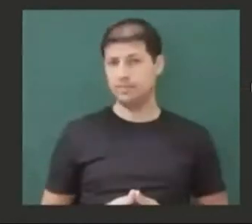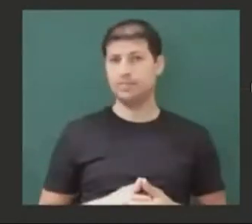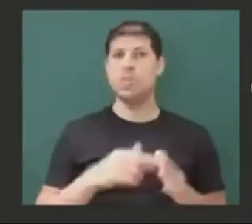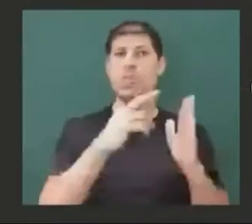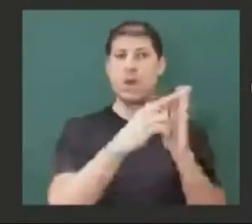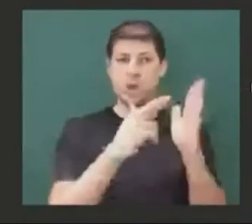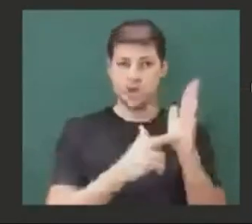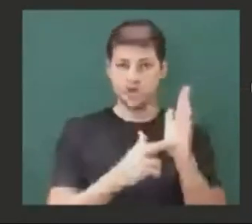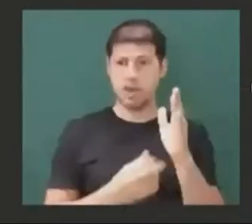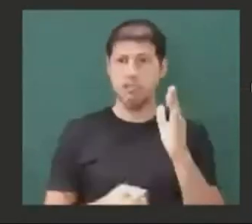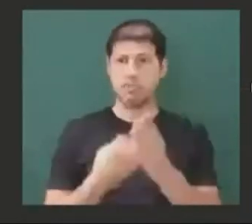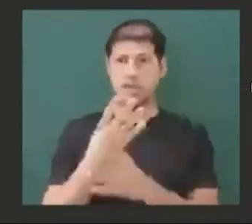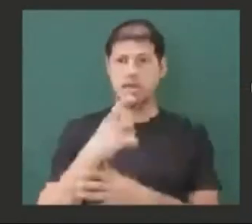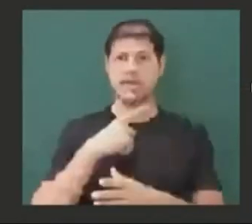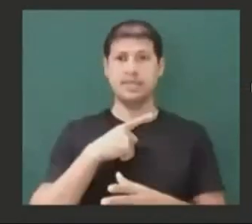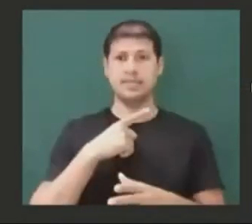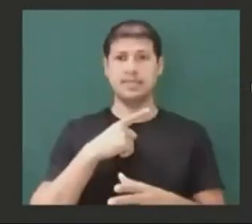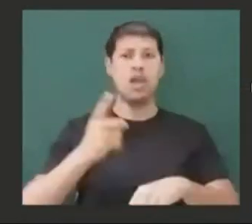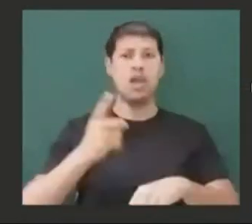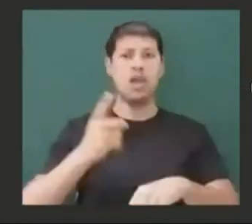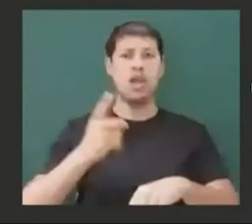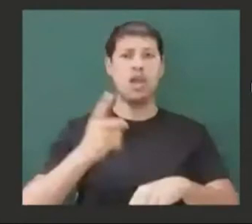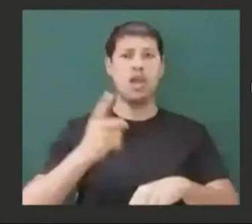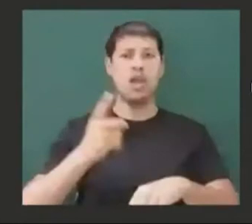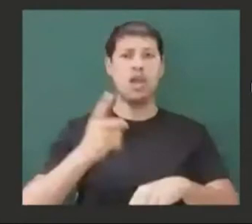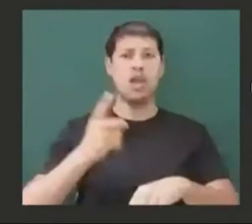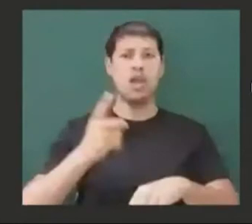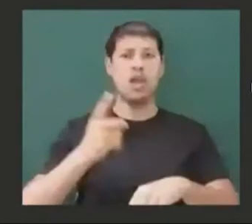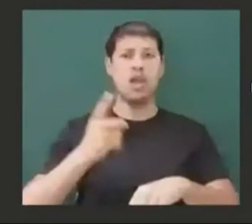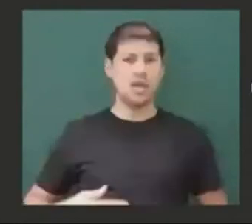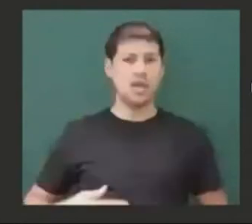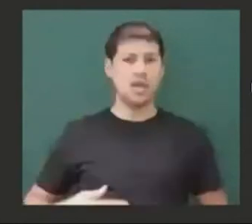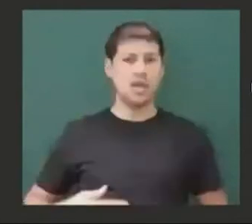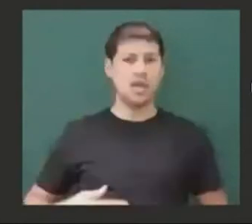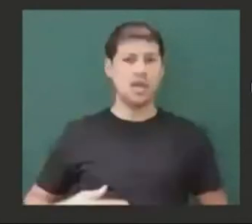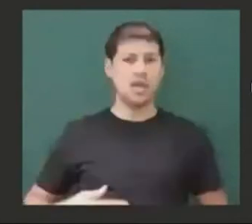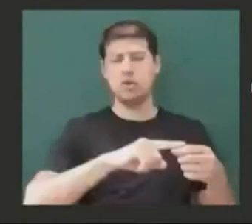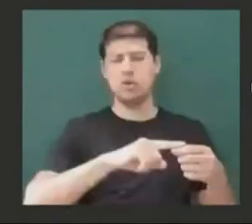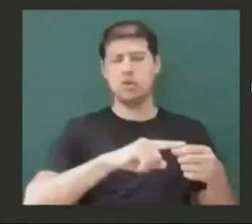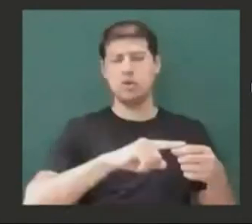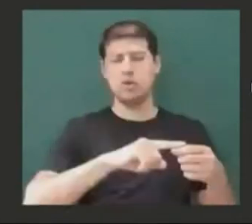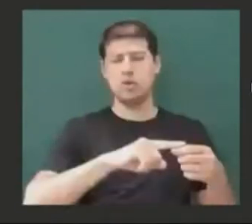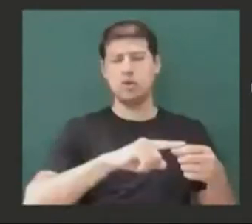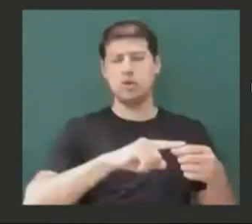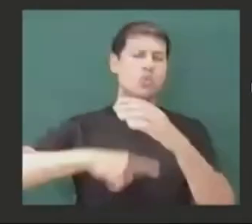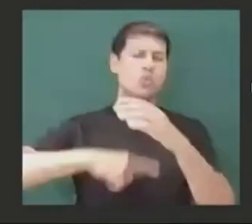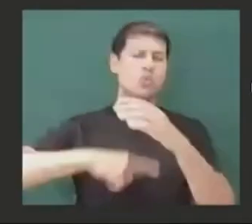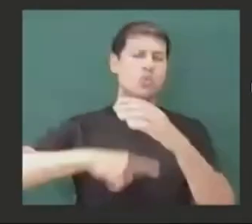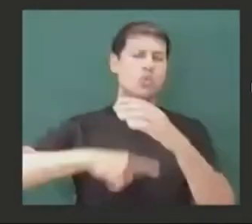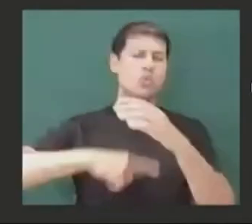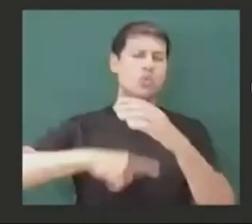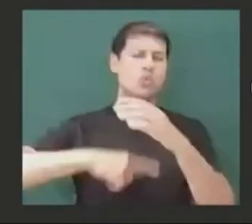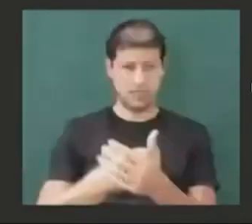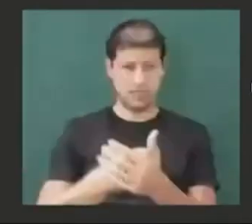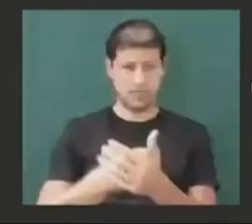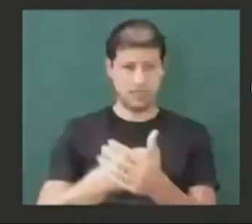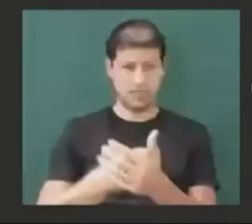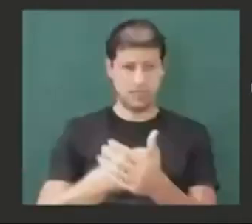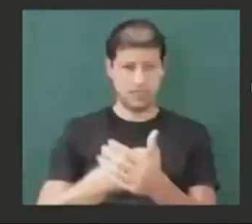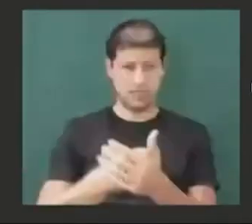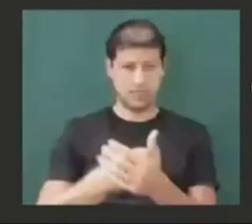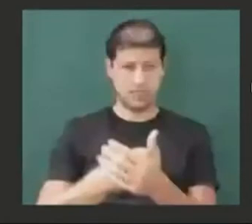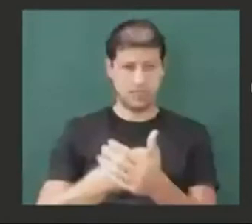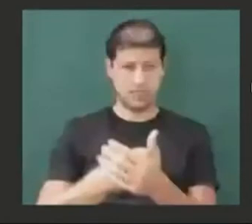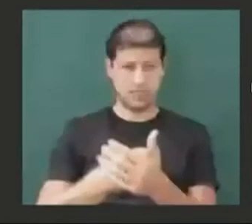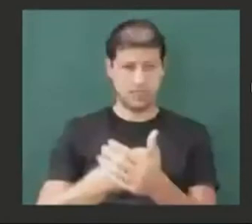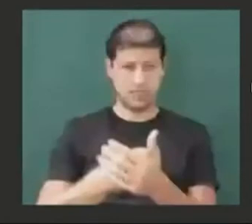em que governos municipais em todo o mundo estão tomando decisões críticas sobre as quais programas